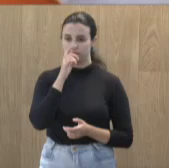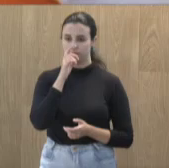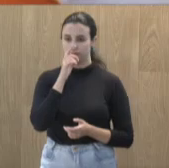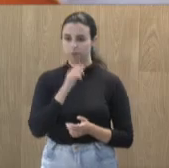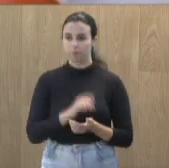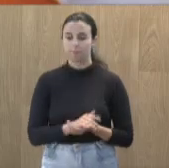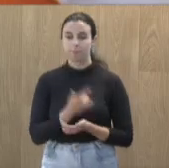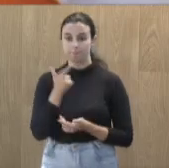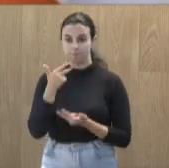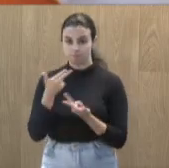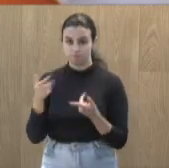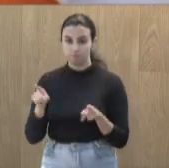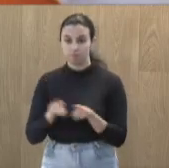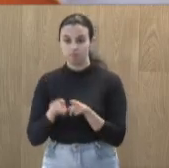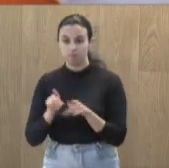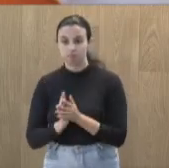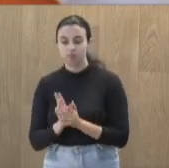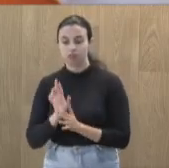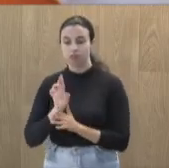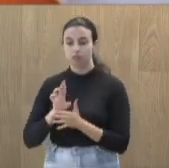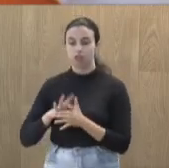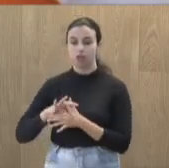E outro, larguei a liderança do governo.